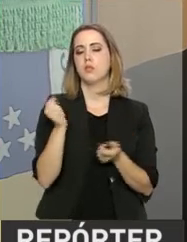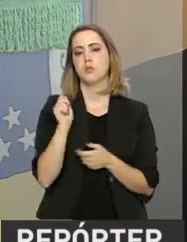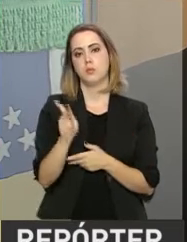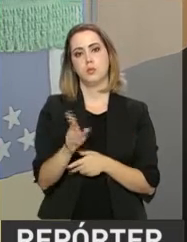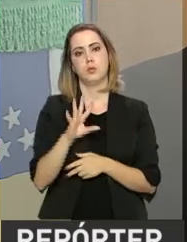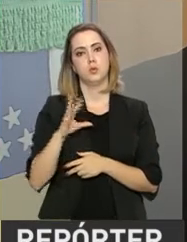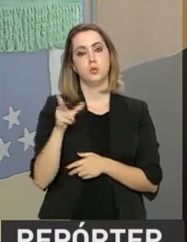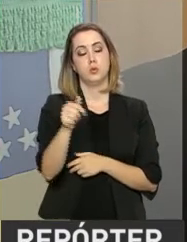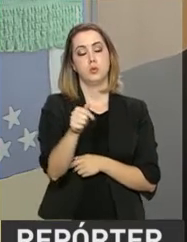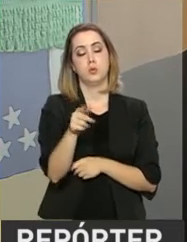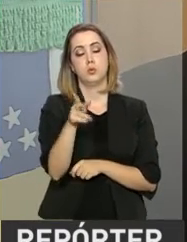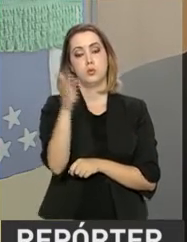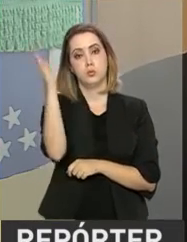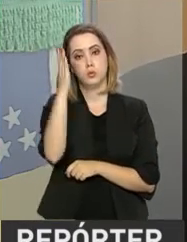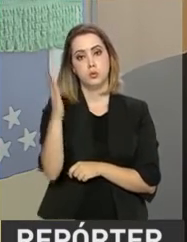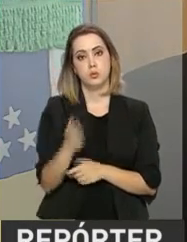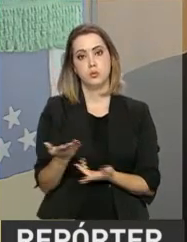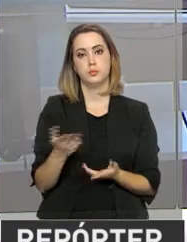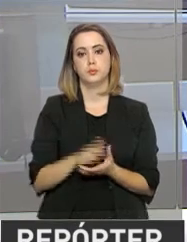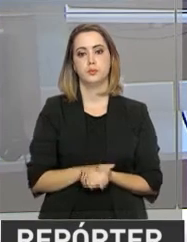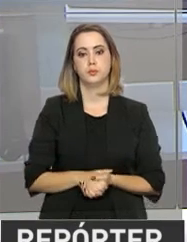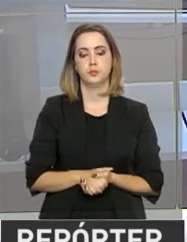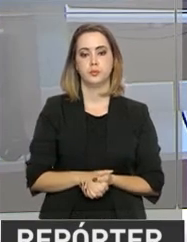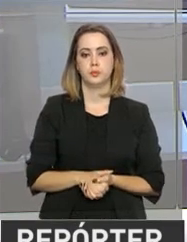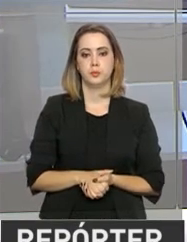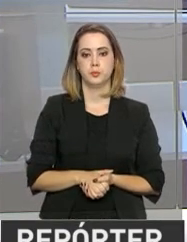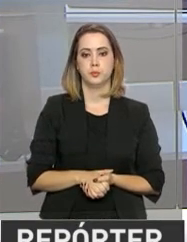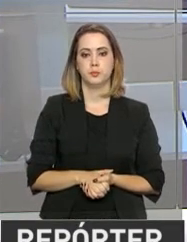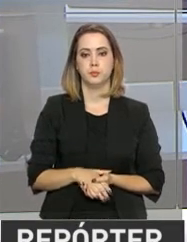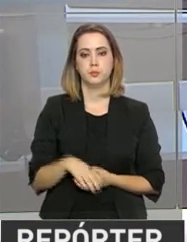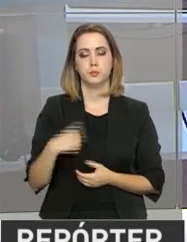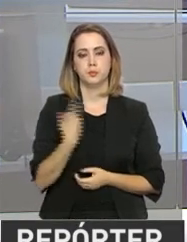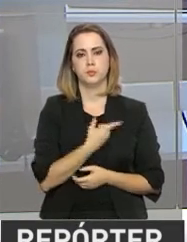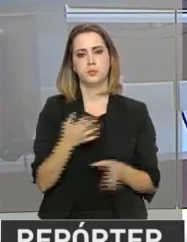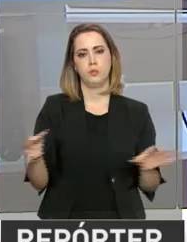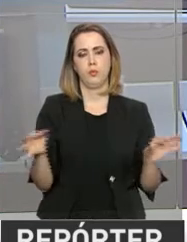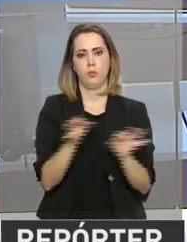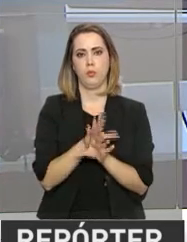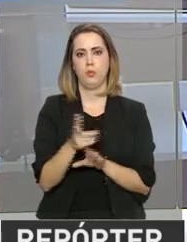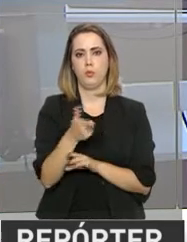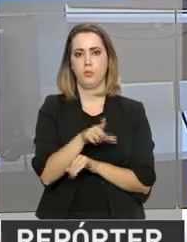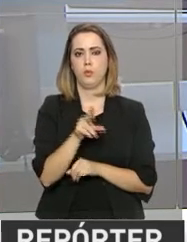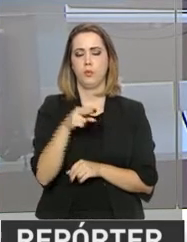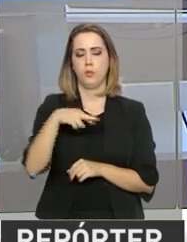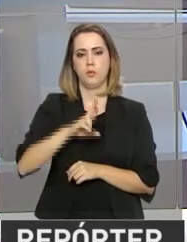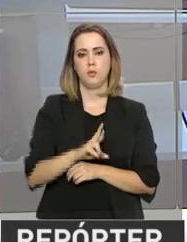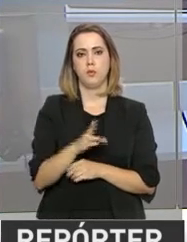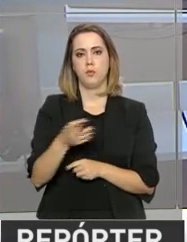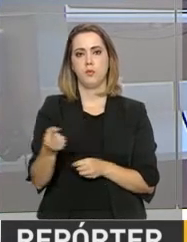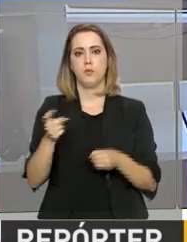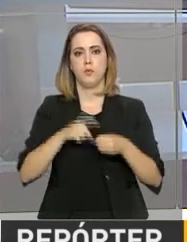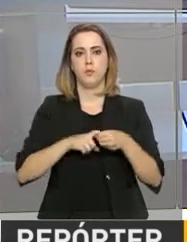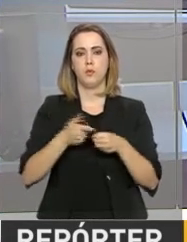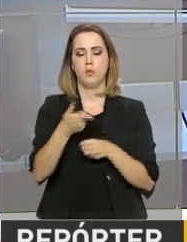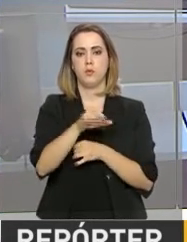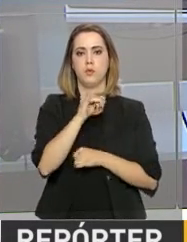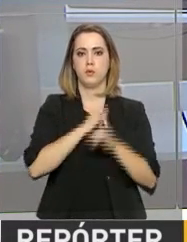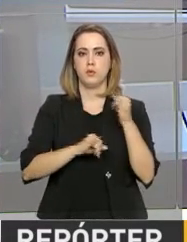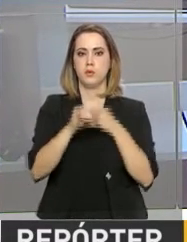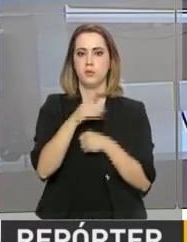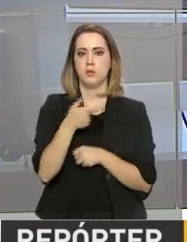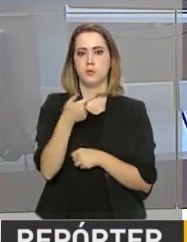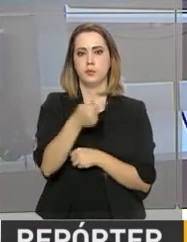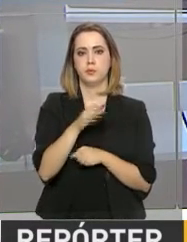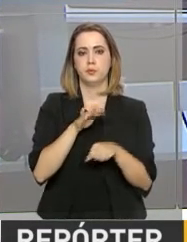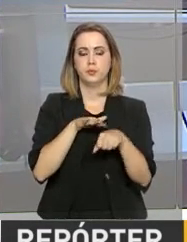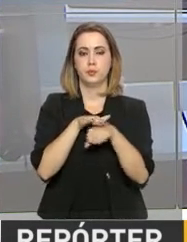todos os países, em especial na realidade brasileira. E assim termina esta edição do Repórter NBR. Voltamos a qualquer momento com outras